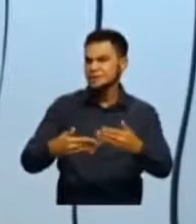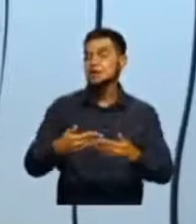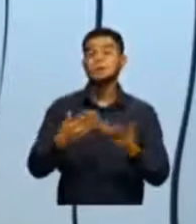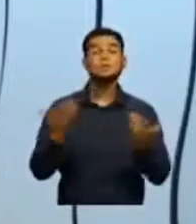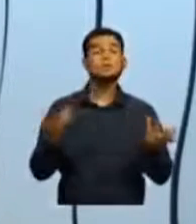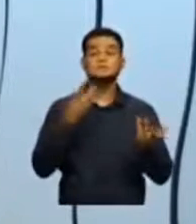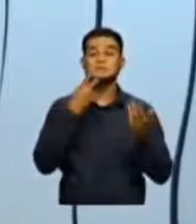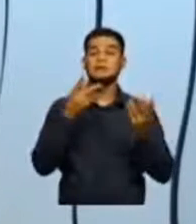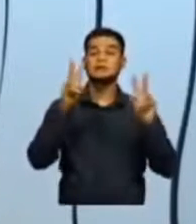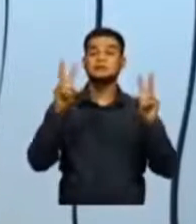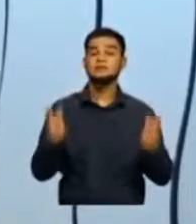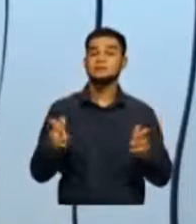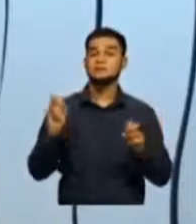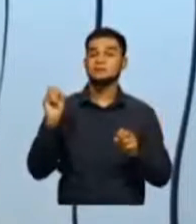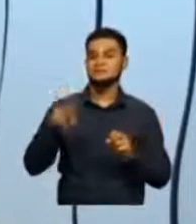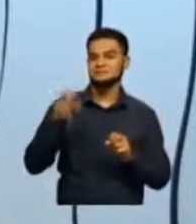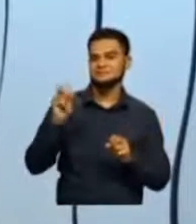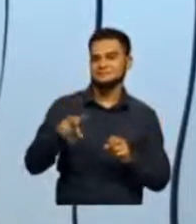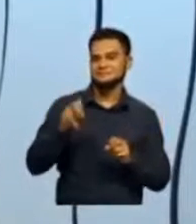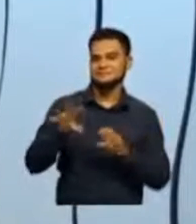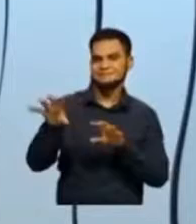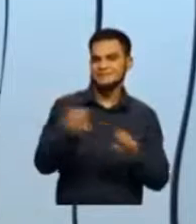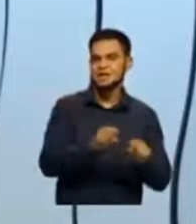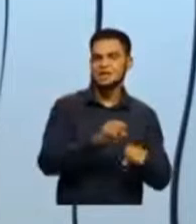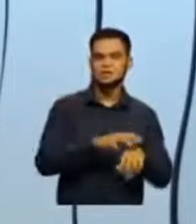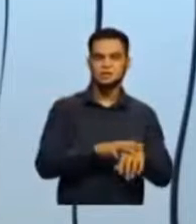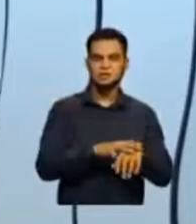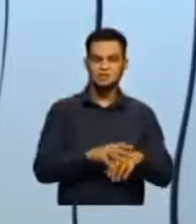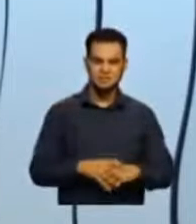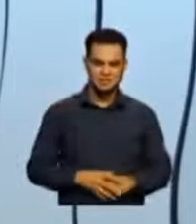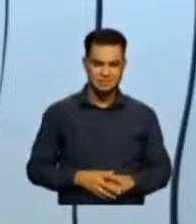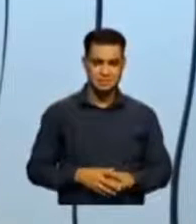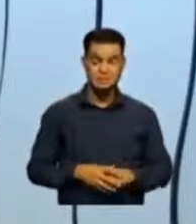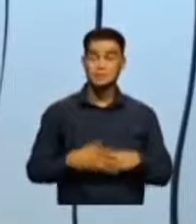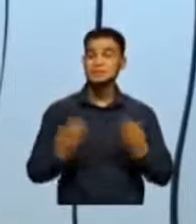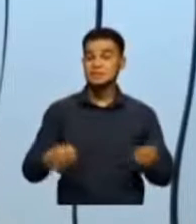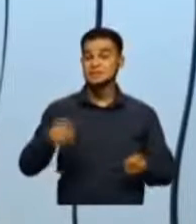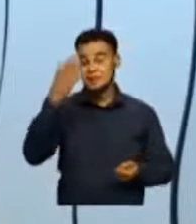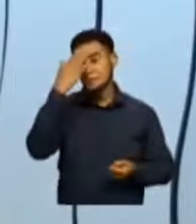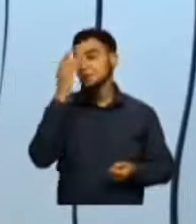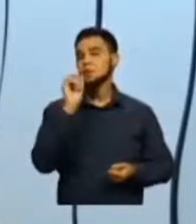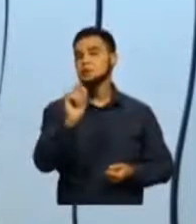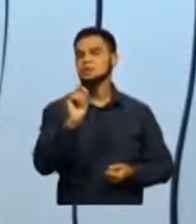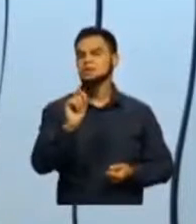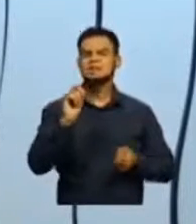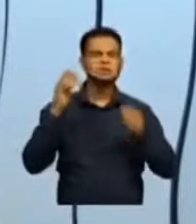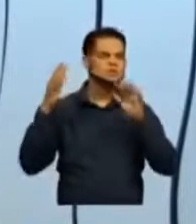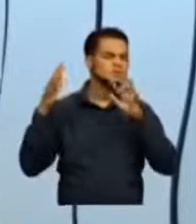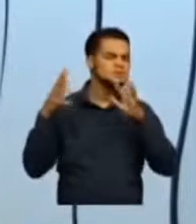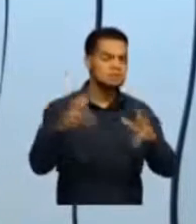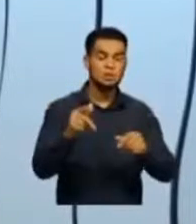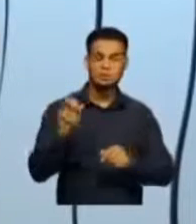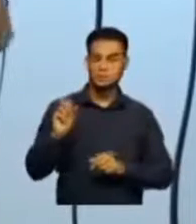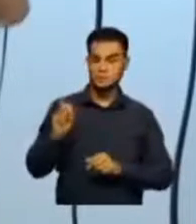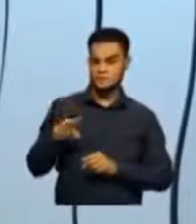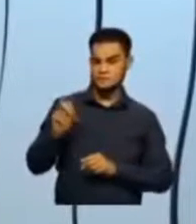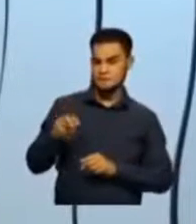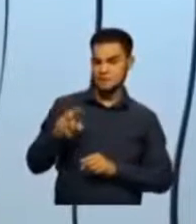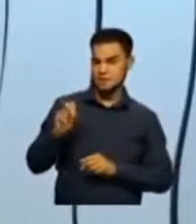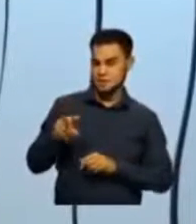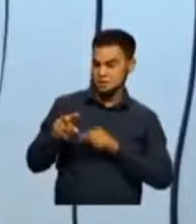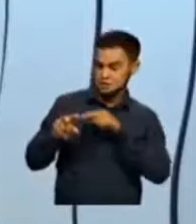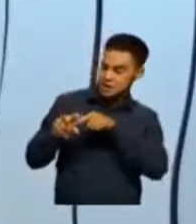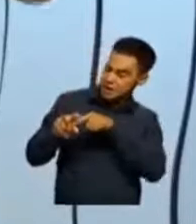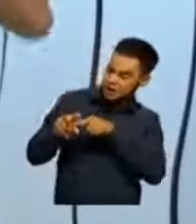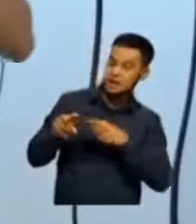for falar das infecções virais. Mas então a gente tem que saber e botar uma coisa em mente, que todo vírus, para ele estar